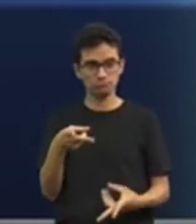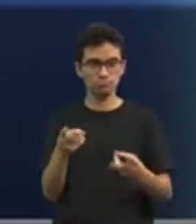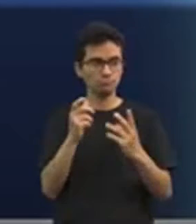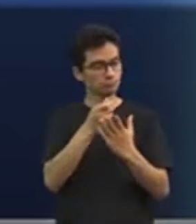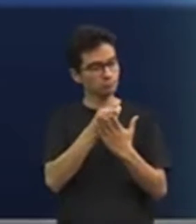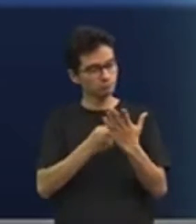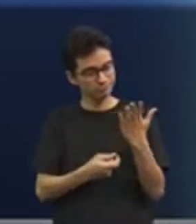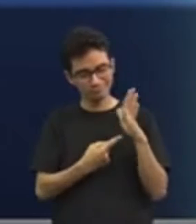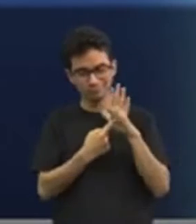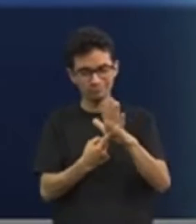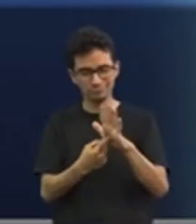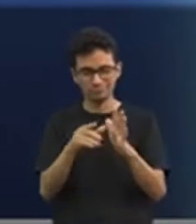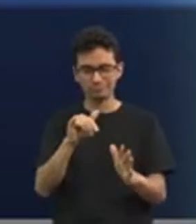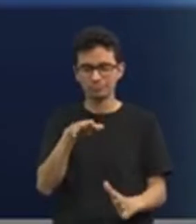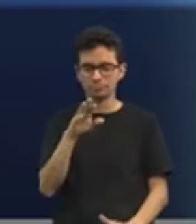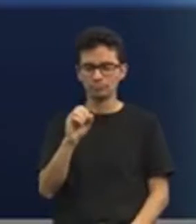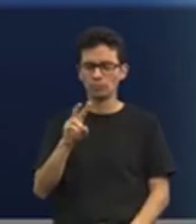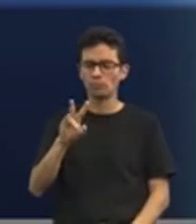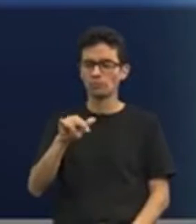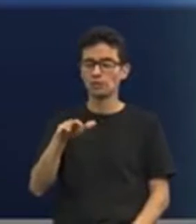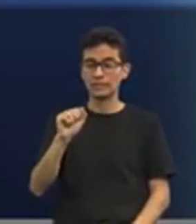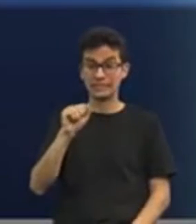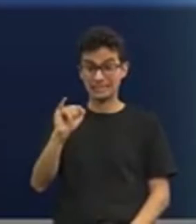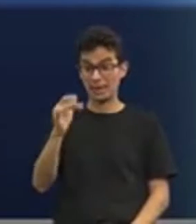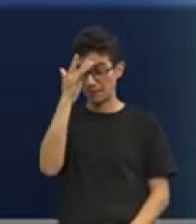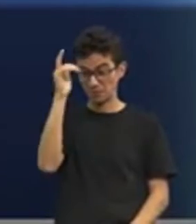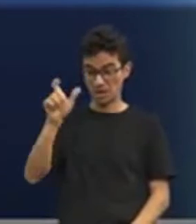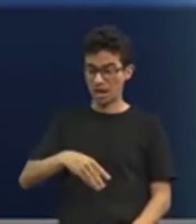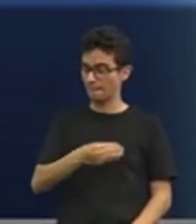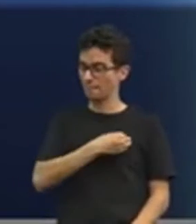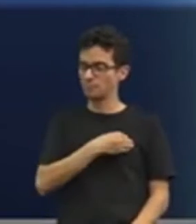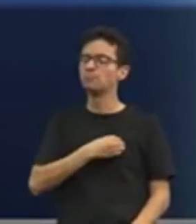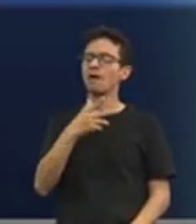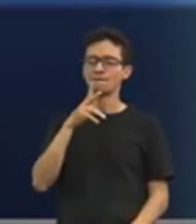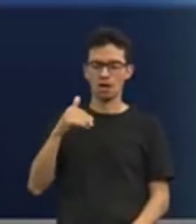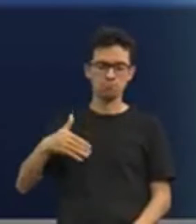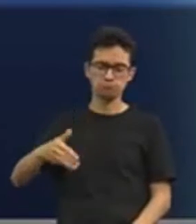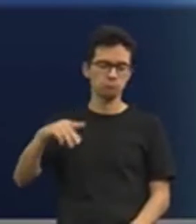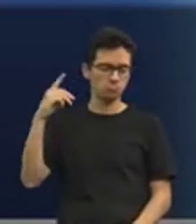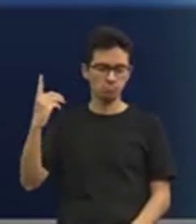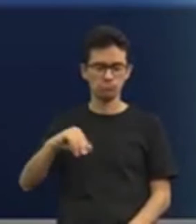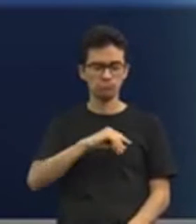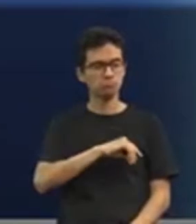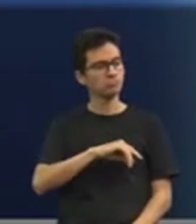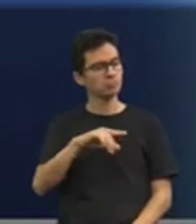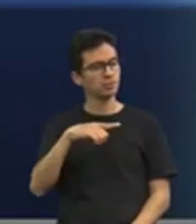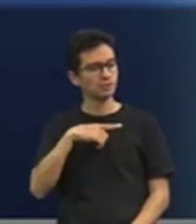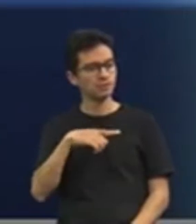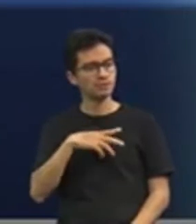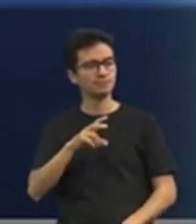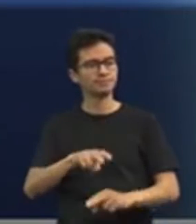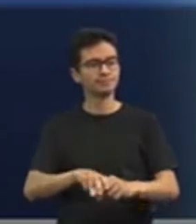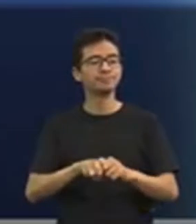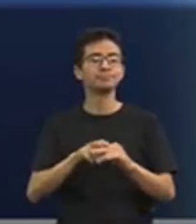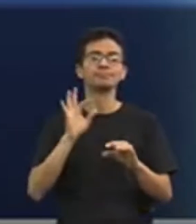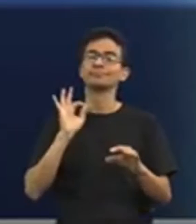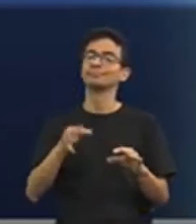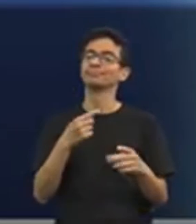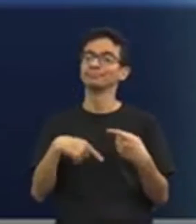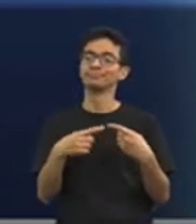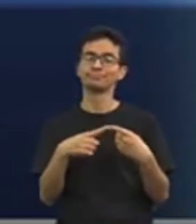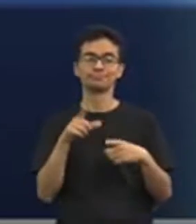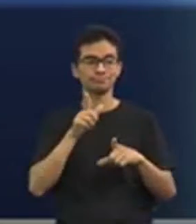pelo texto do próprio António Vieira e quem é pecador será castigado portanto evidentemente a nossa resposta